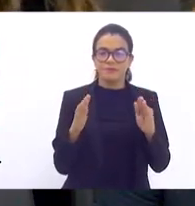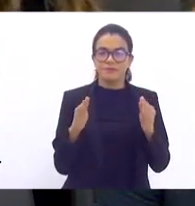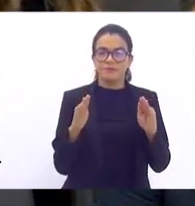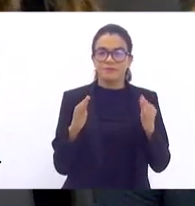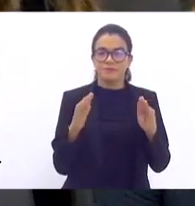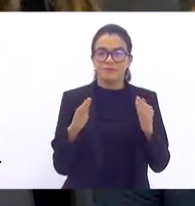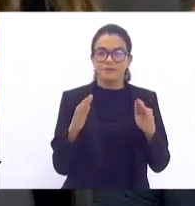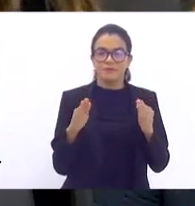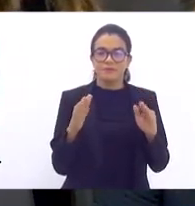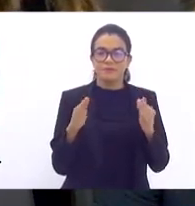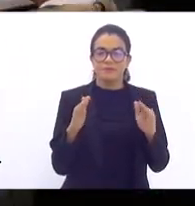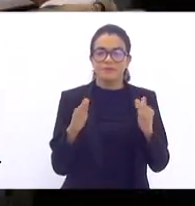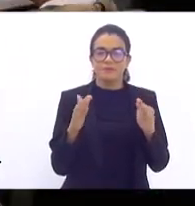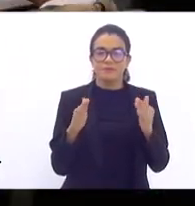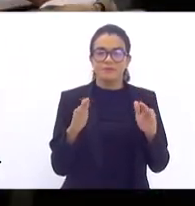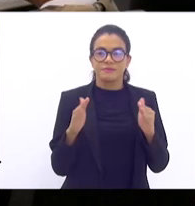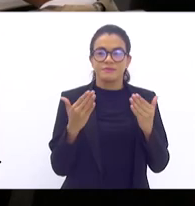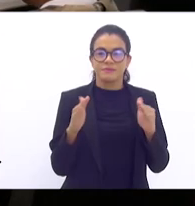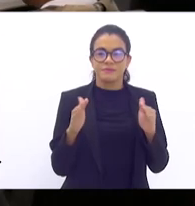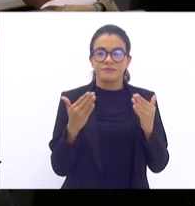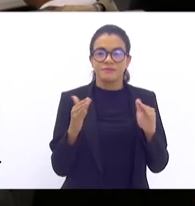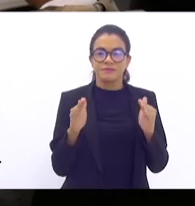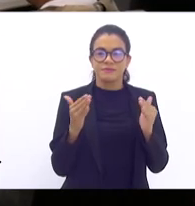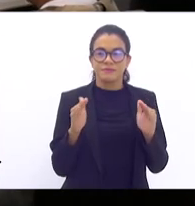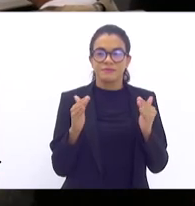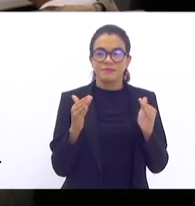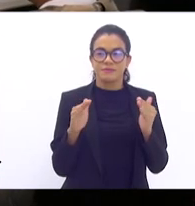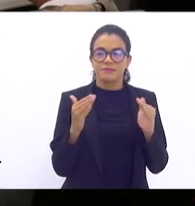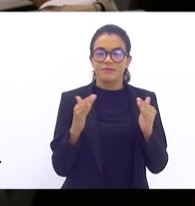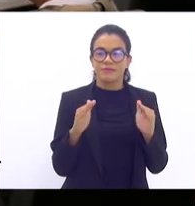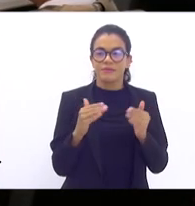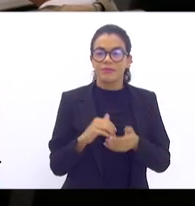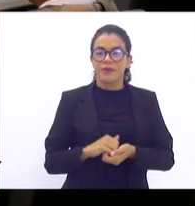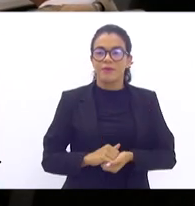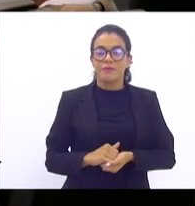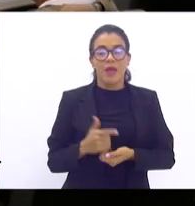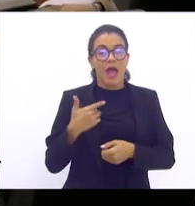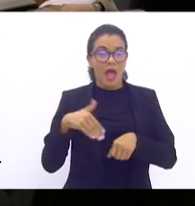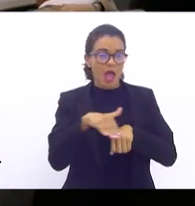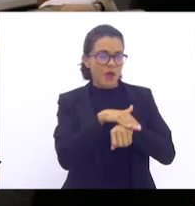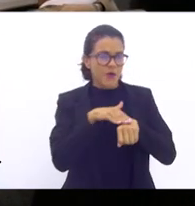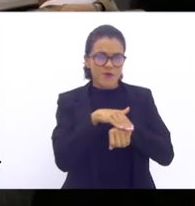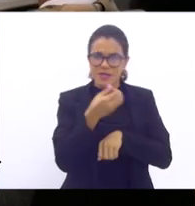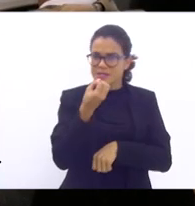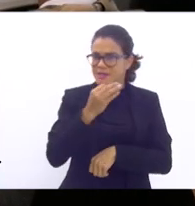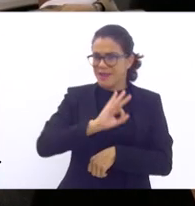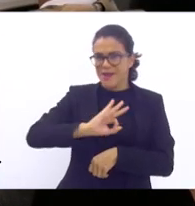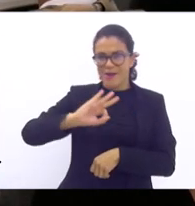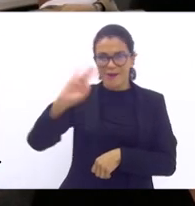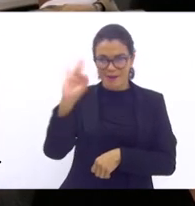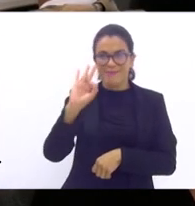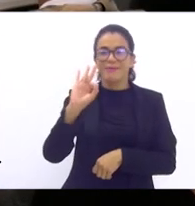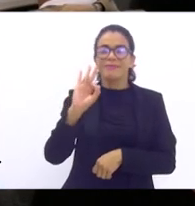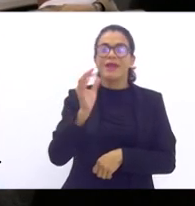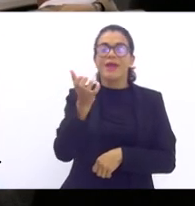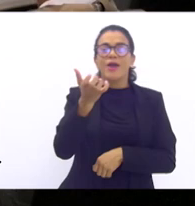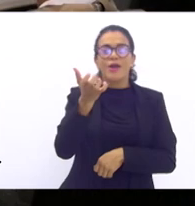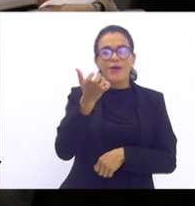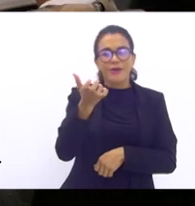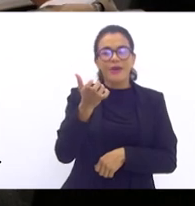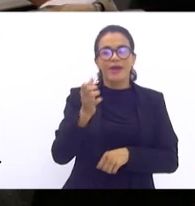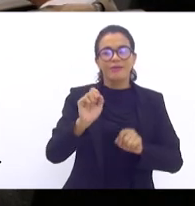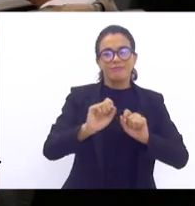nós é Até preparei um PowerPoint aí mas a conversa aqui tá muito boa eu só queria que você colocasse na